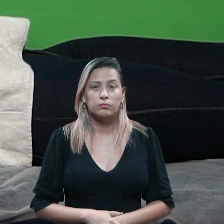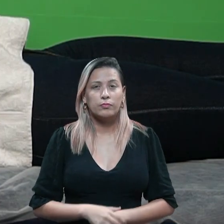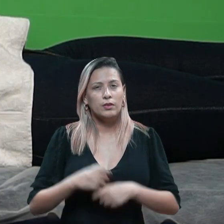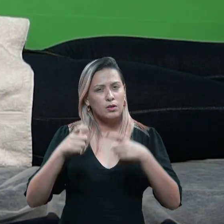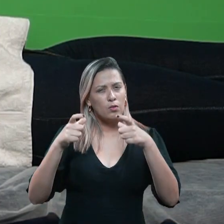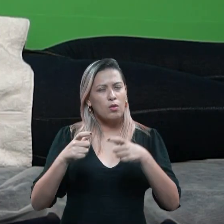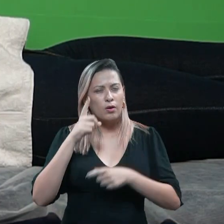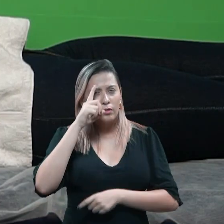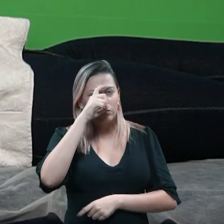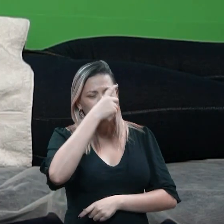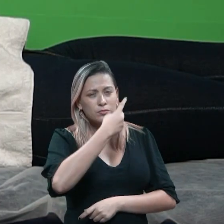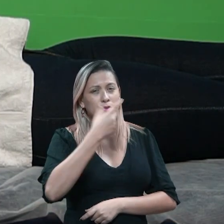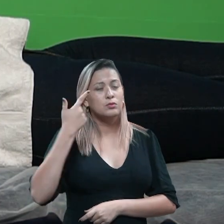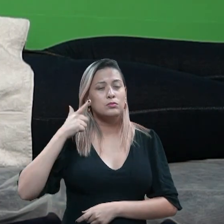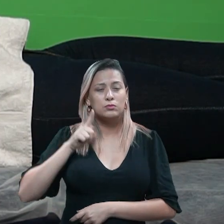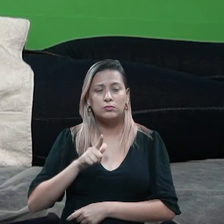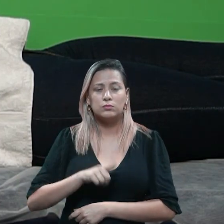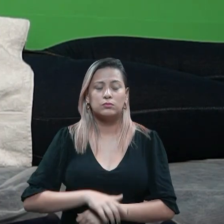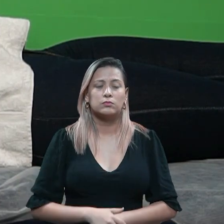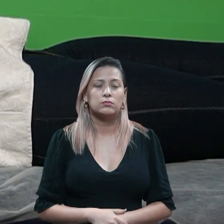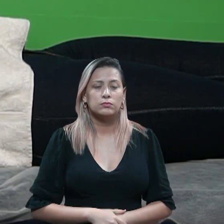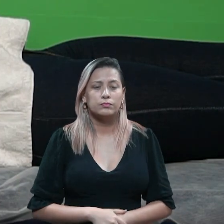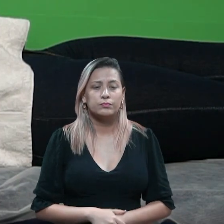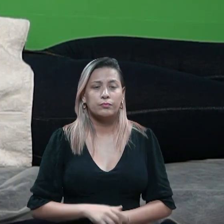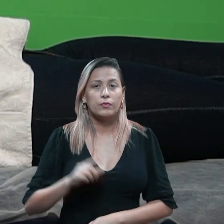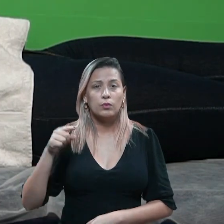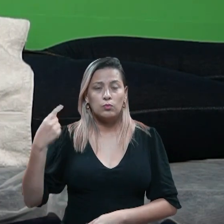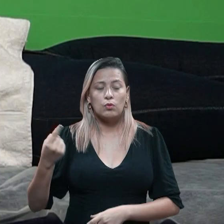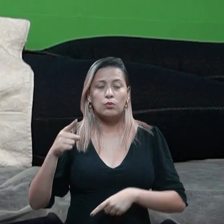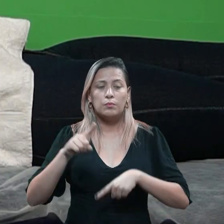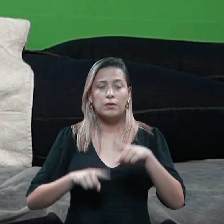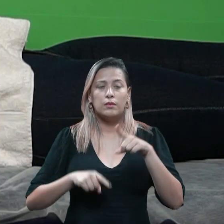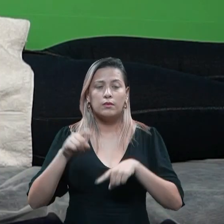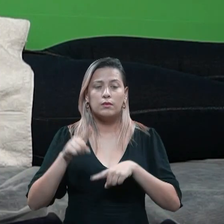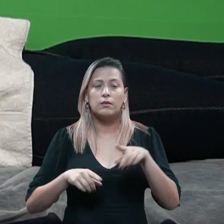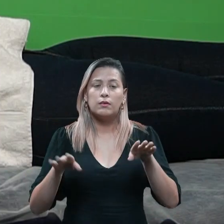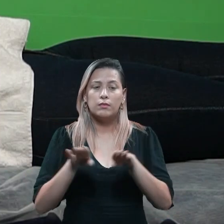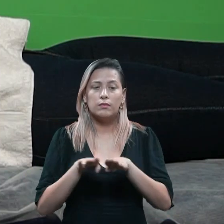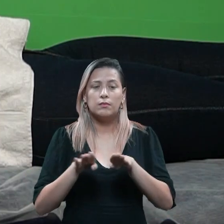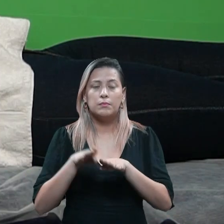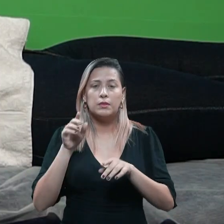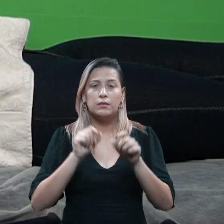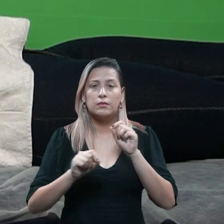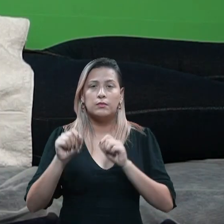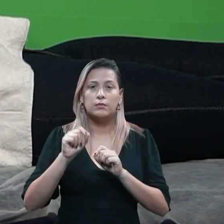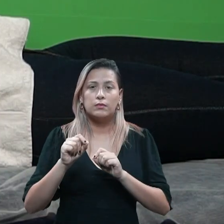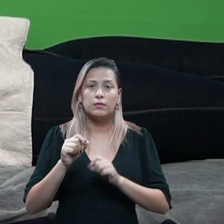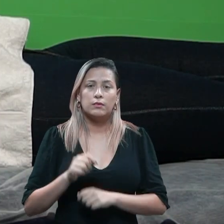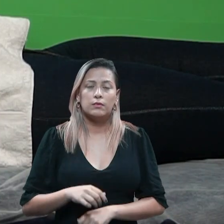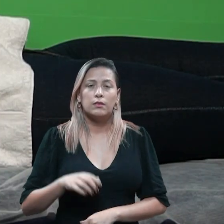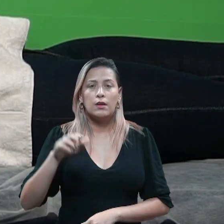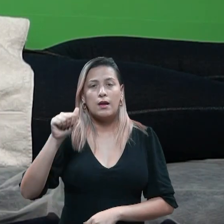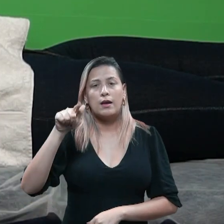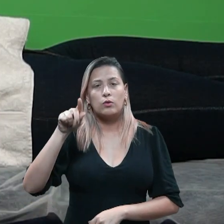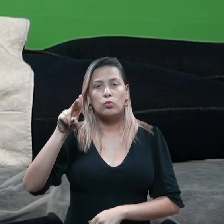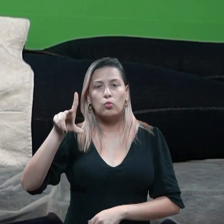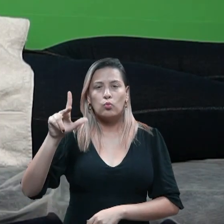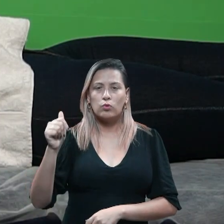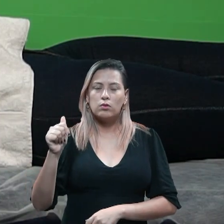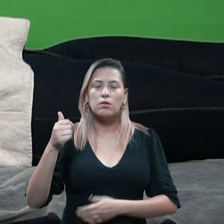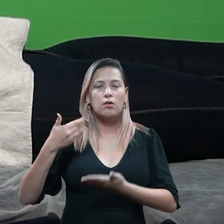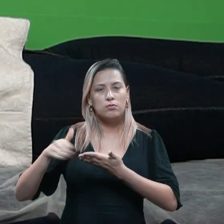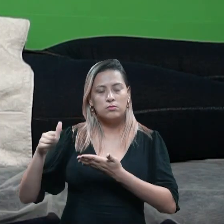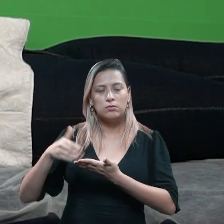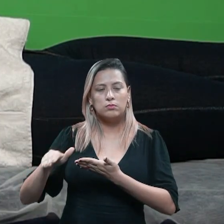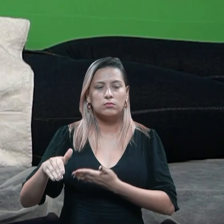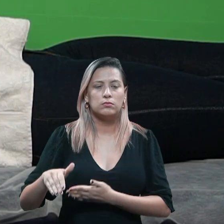mais difícil da gente alcançar. O outro instrumento que a gente precisa utilizar é a agulha descartável. Essa aqui é a